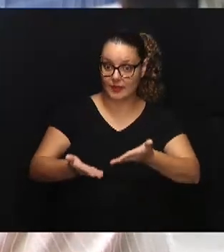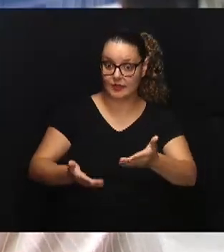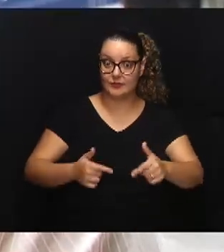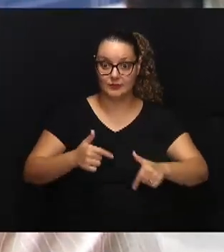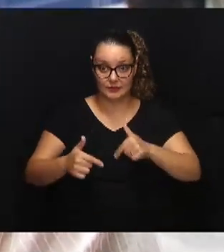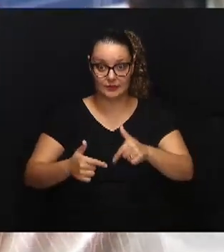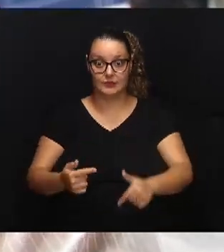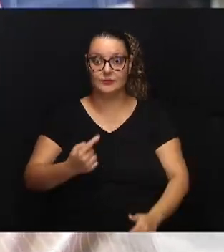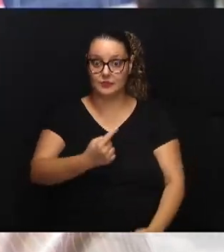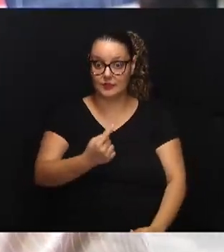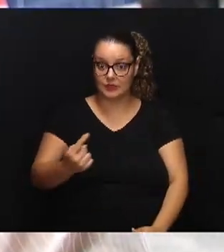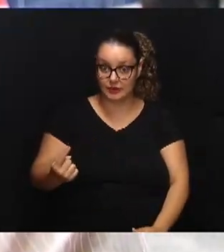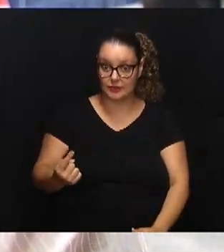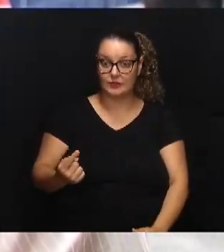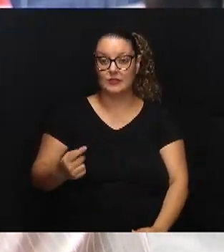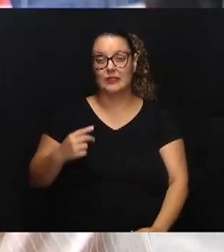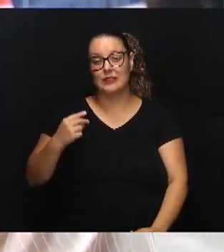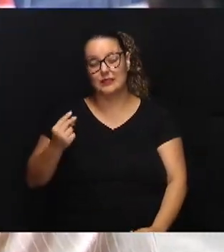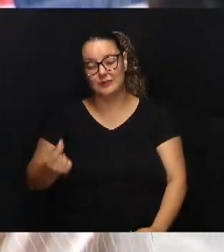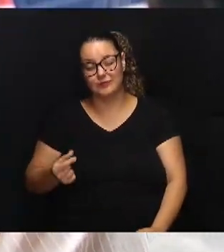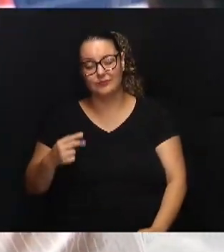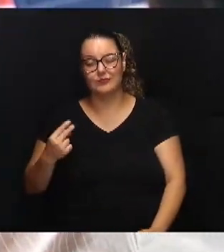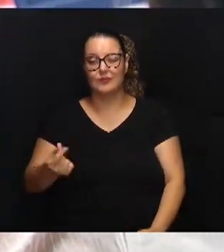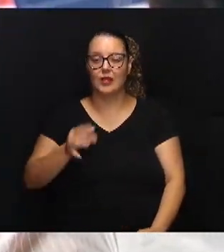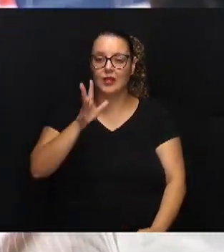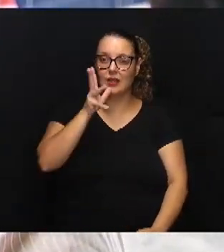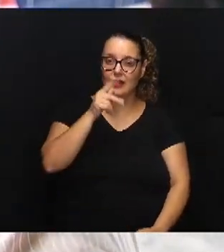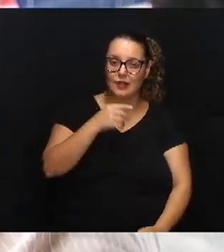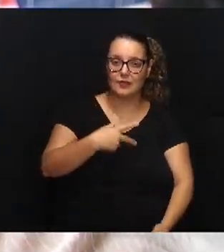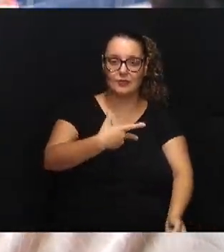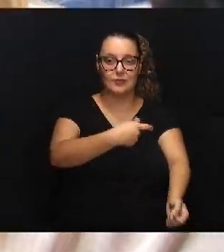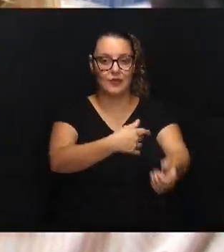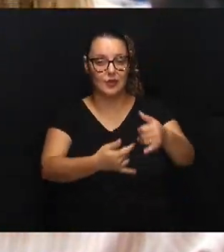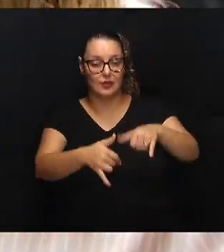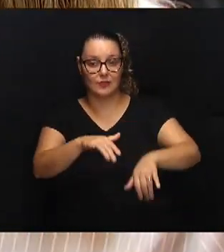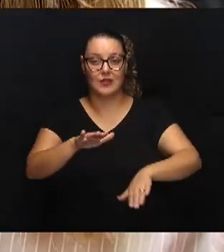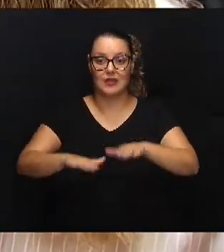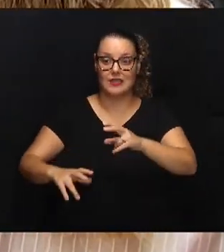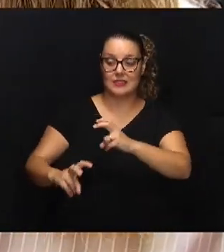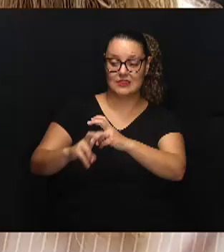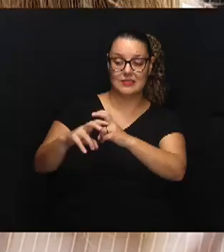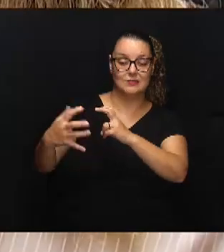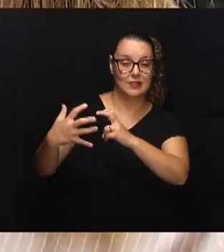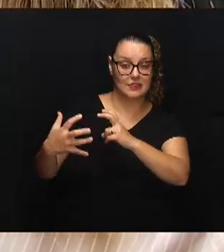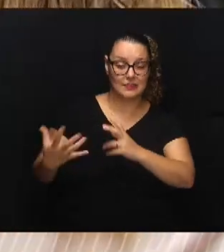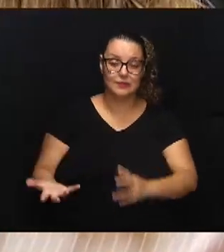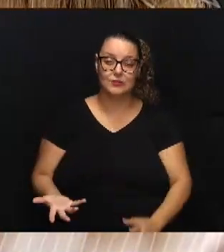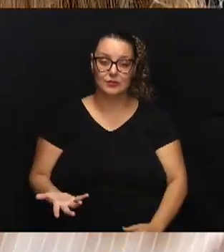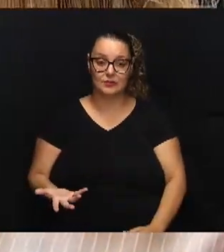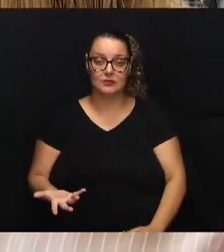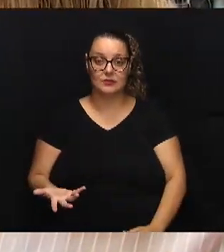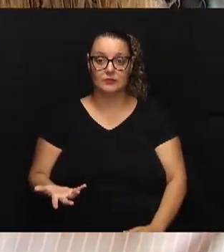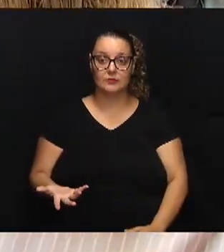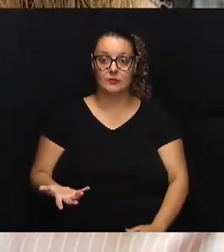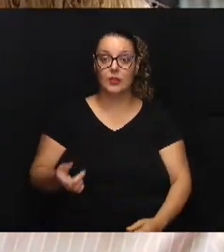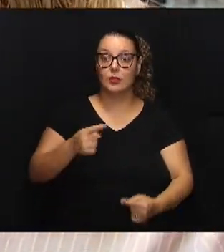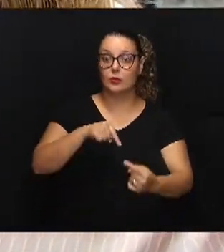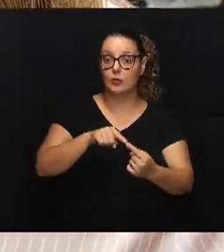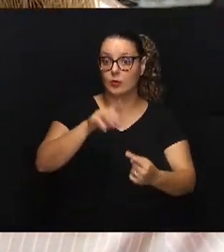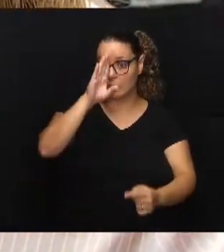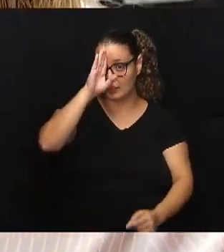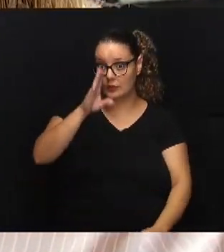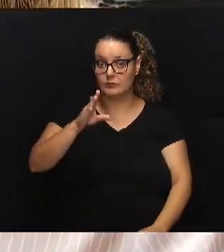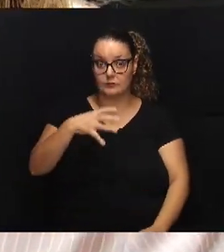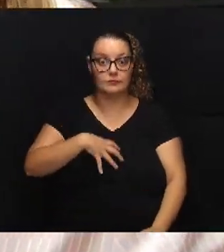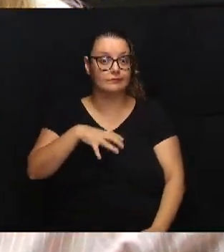acordo com cada caso, são longos, né? Quimioterapia, às vezes radioterapia, e o objetivo principal